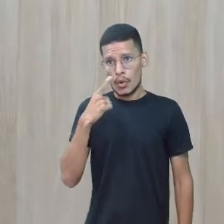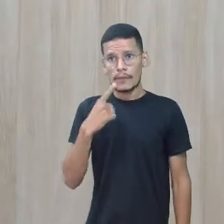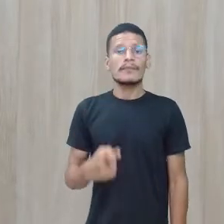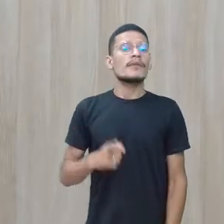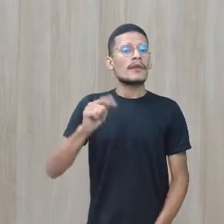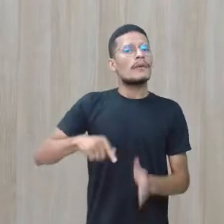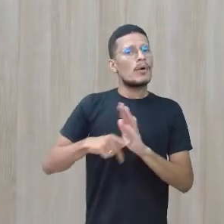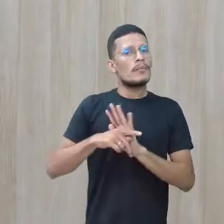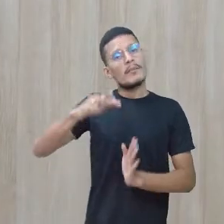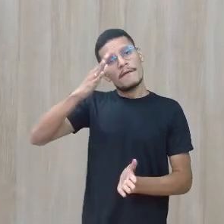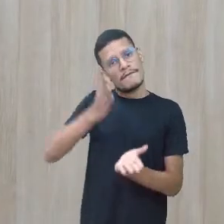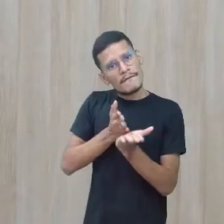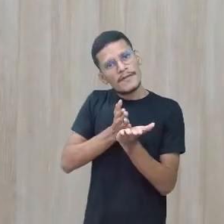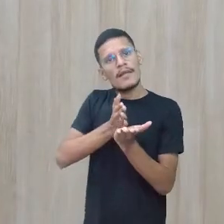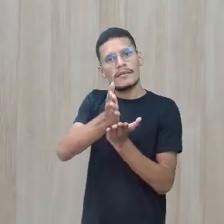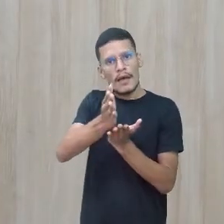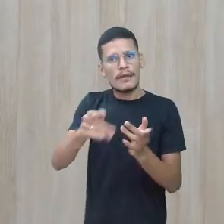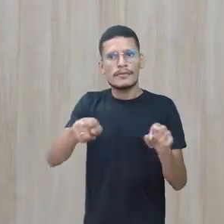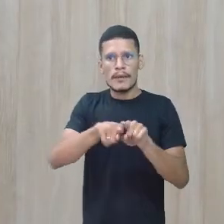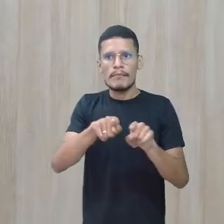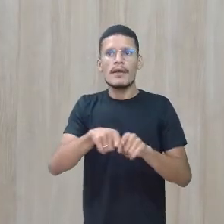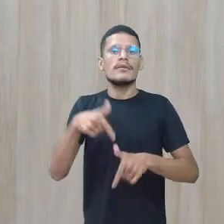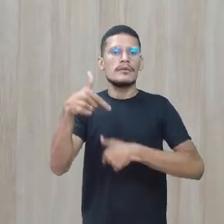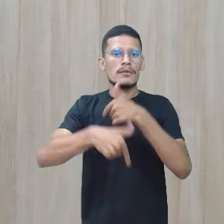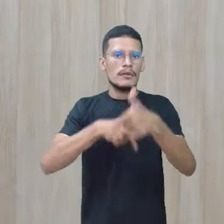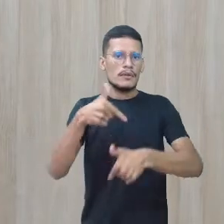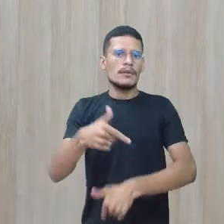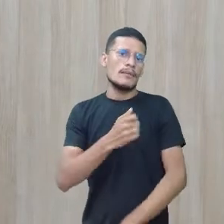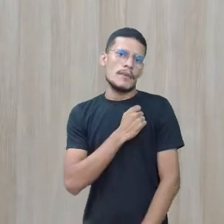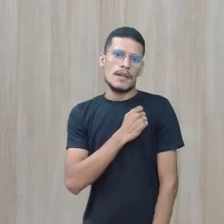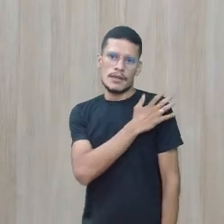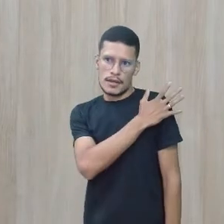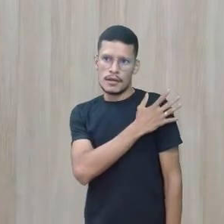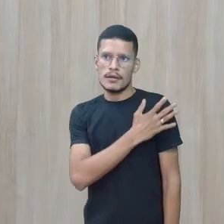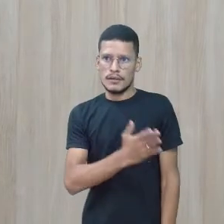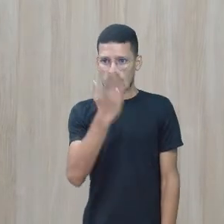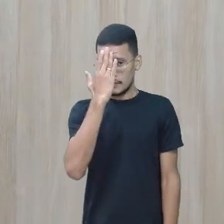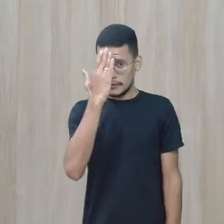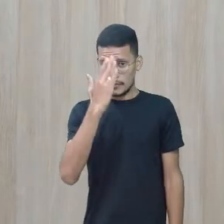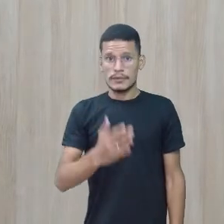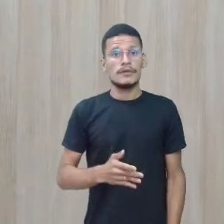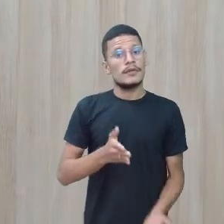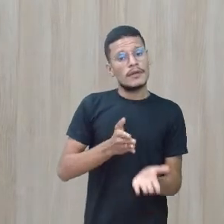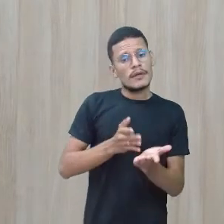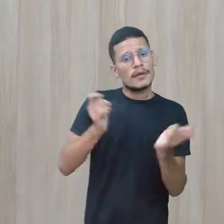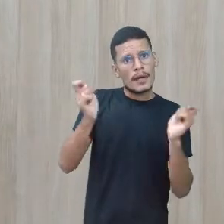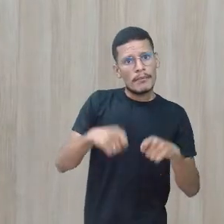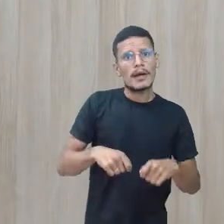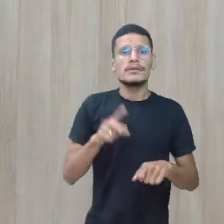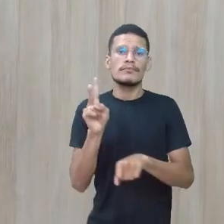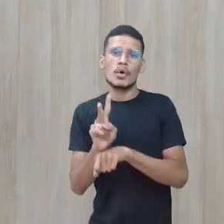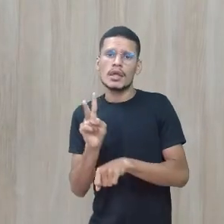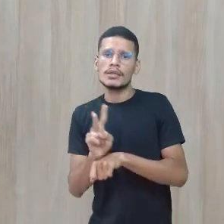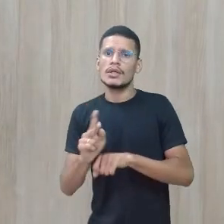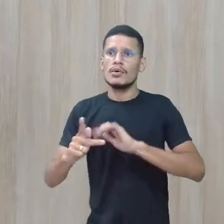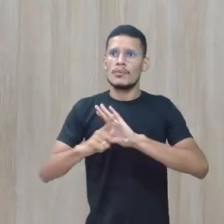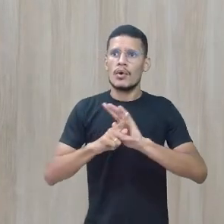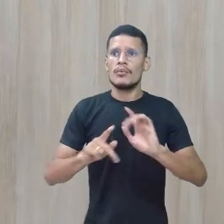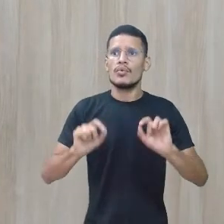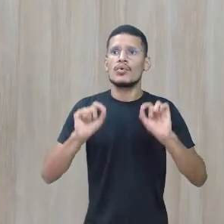relação de fidelidade e de serviço militar, certo? Então, a fidelidade se dava por meio da